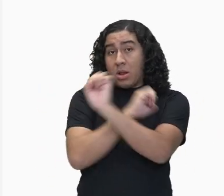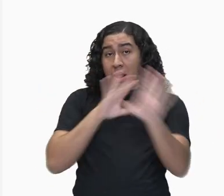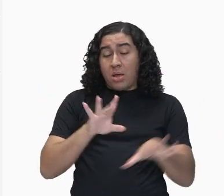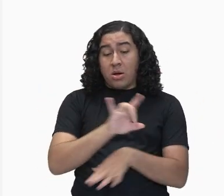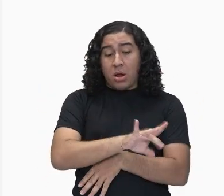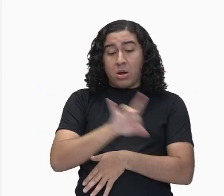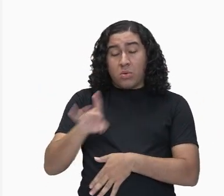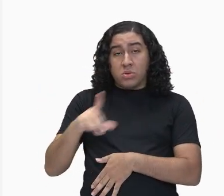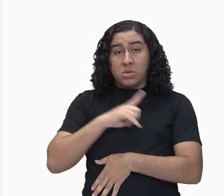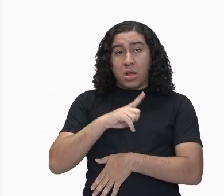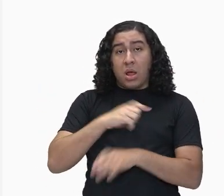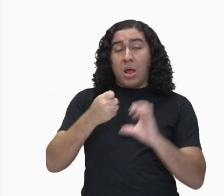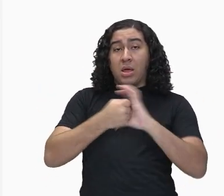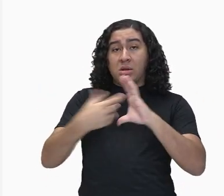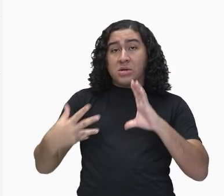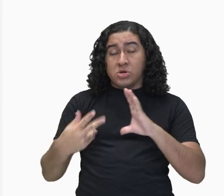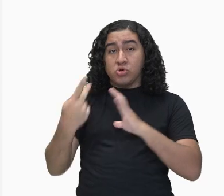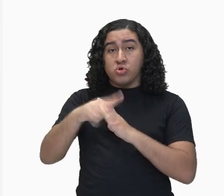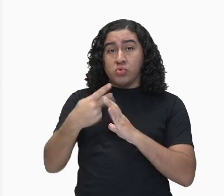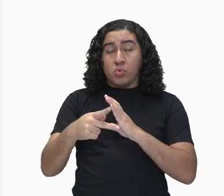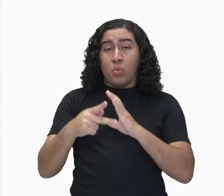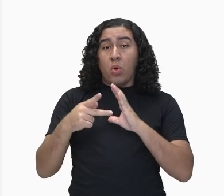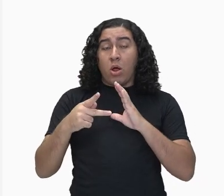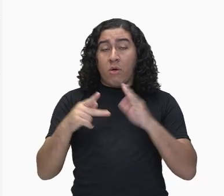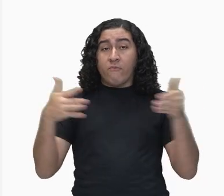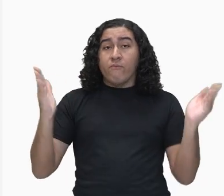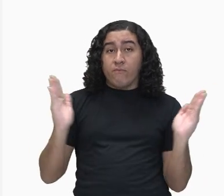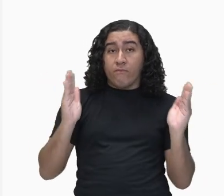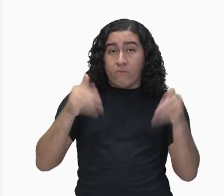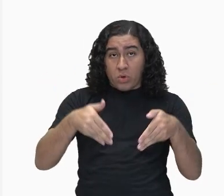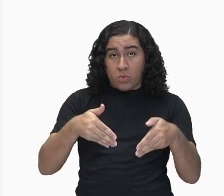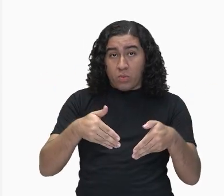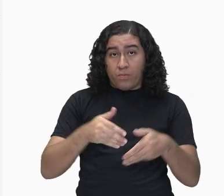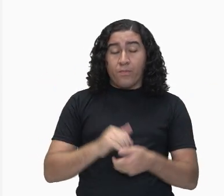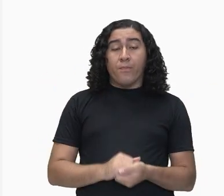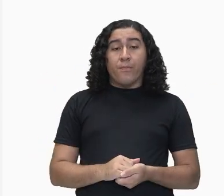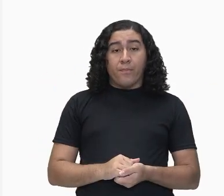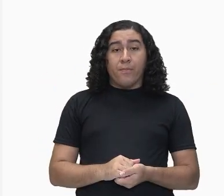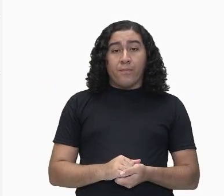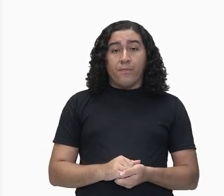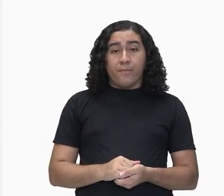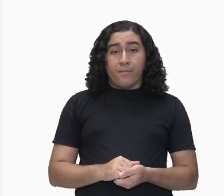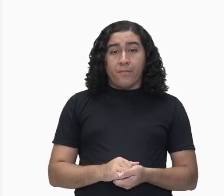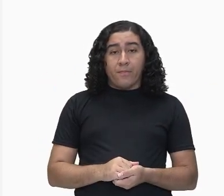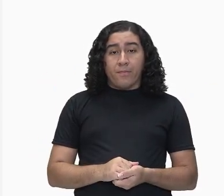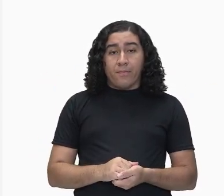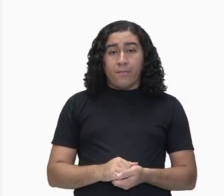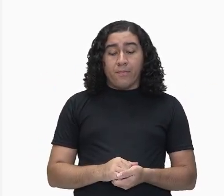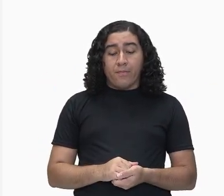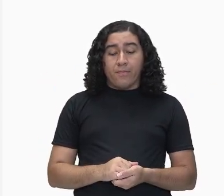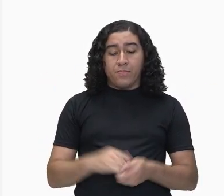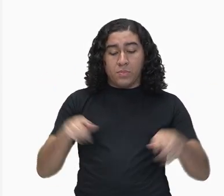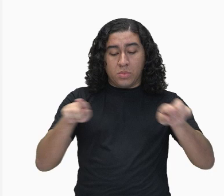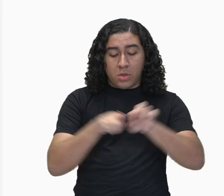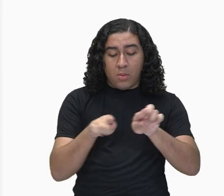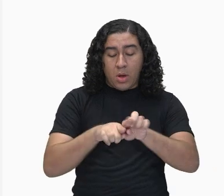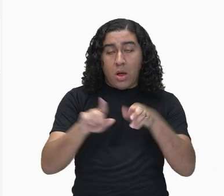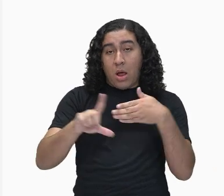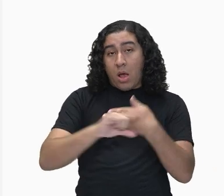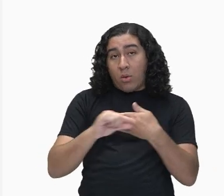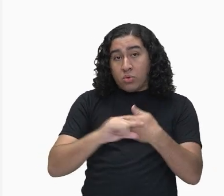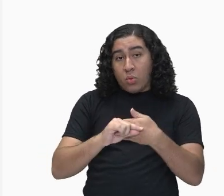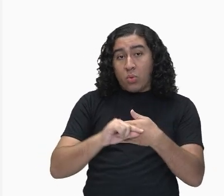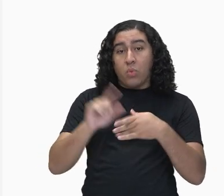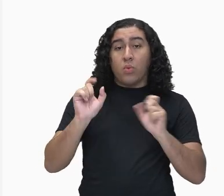suas características específicas. Os autores, os escritores também têm